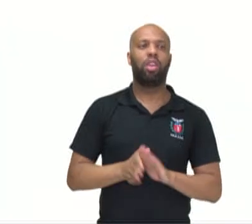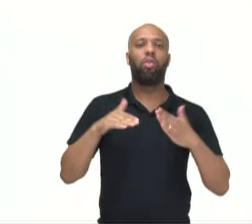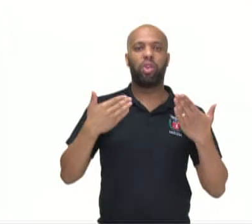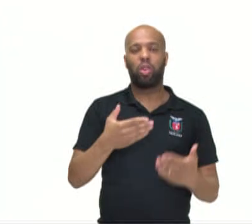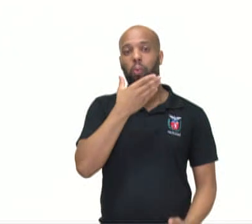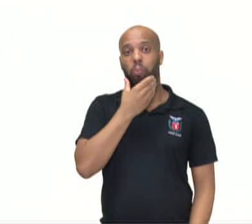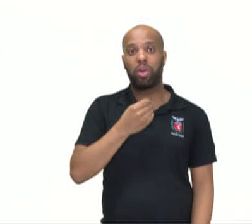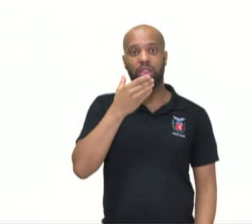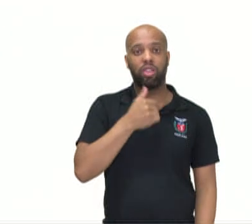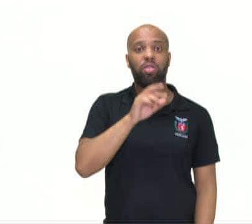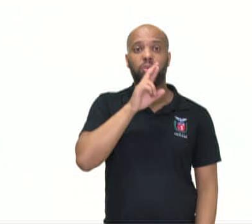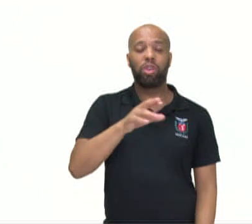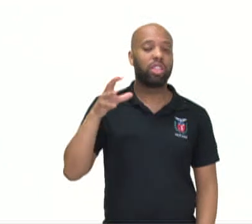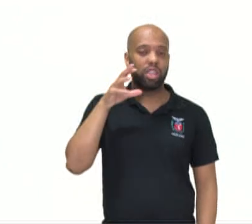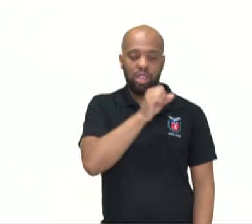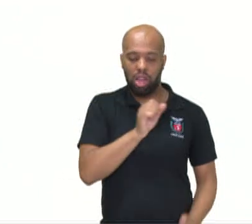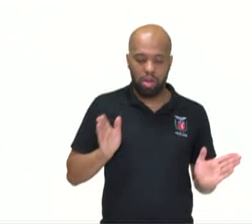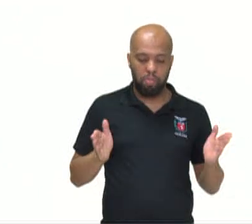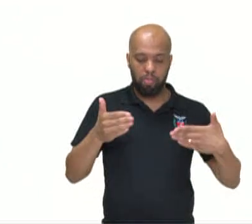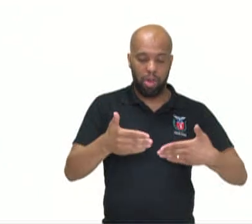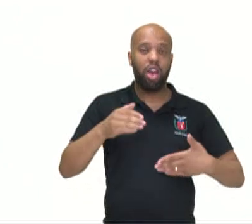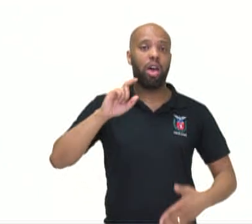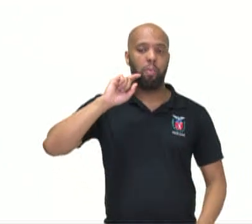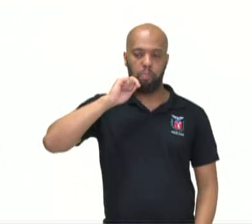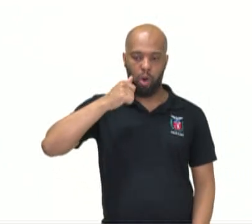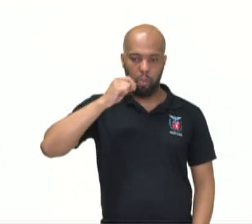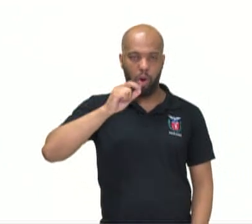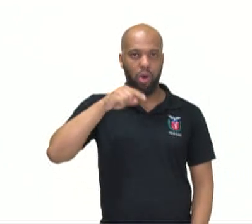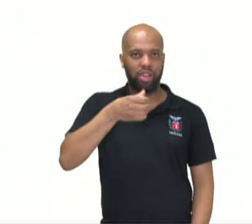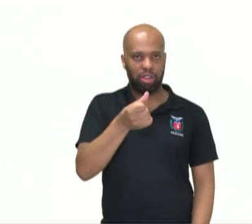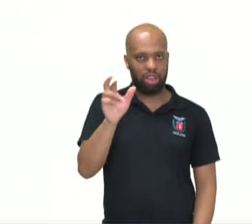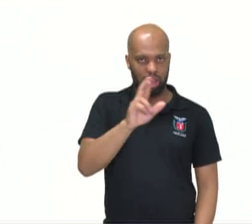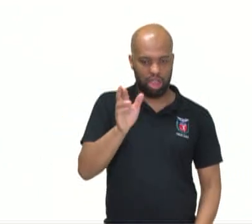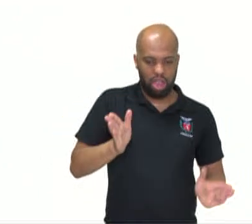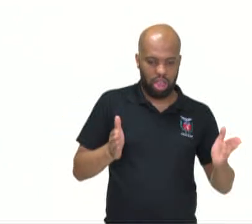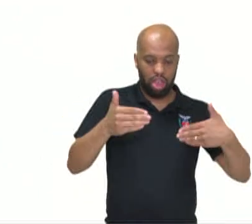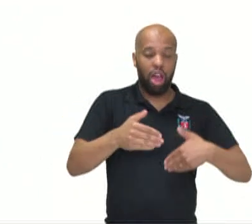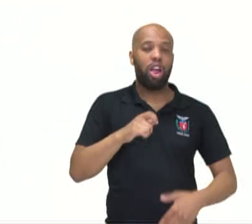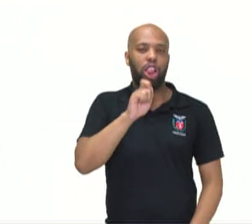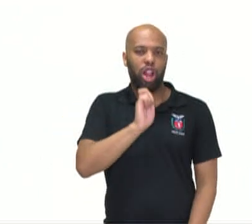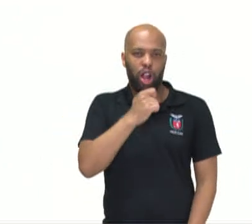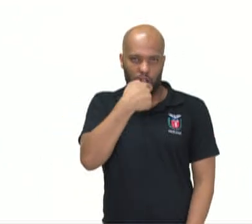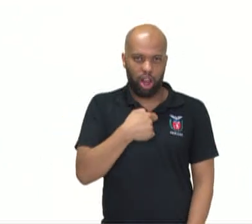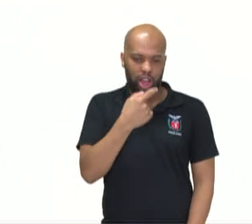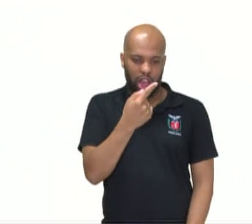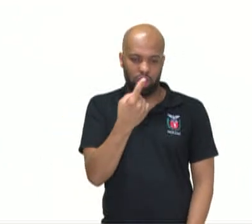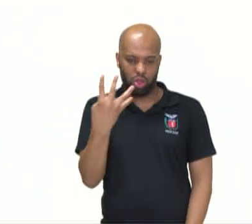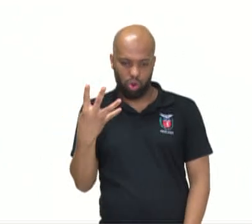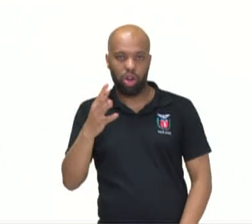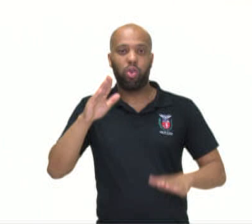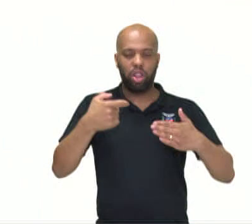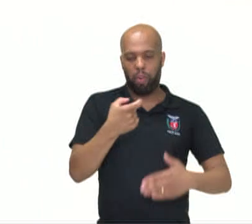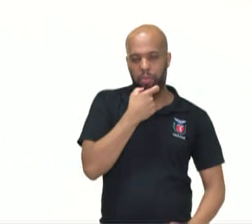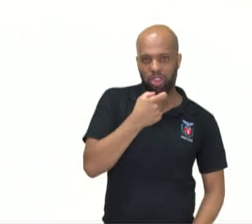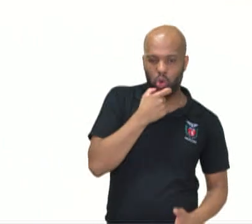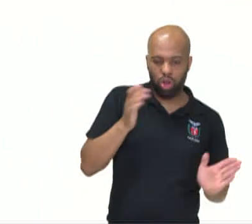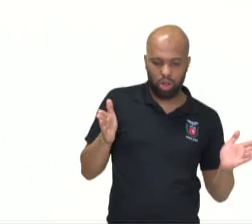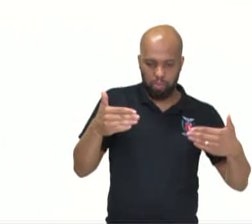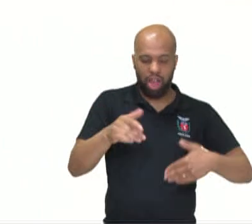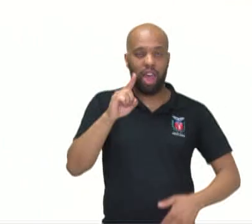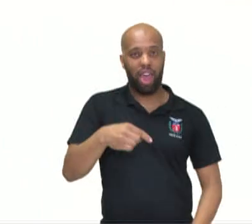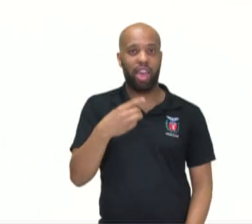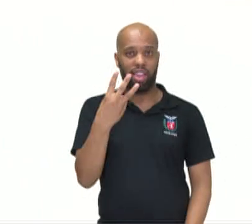Denis rapidamente responde que a caixa de bombons custa 6 reais, o pote de sorvete custa 14 reais e o pacote de biscoitos 3